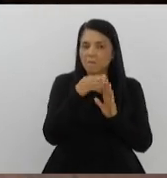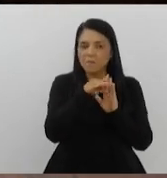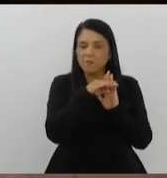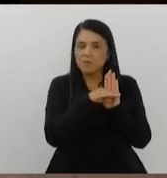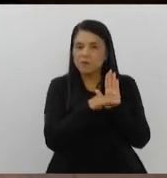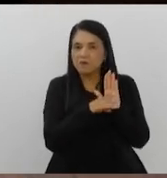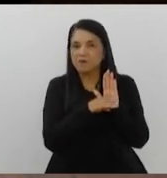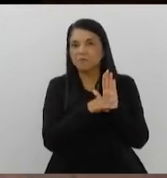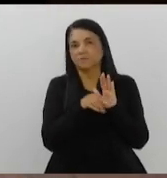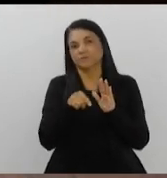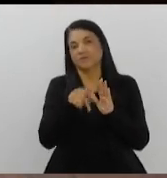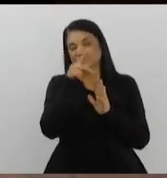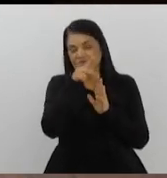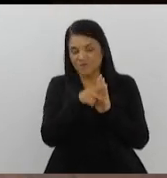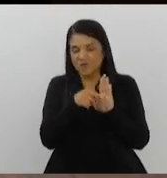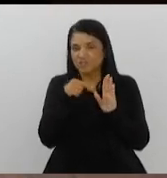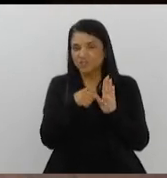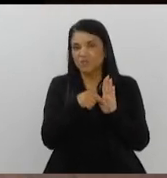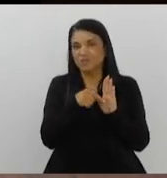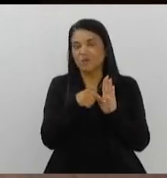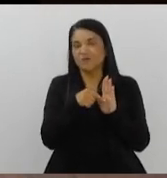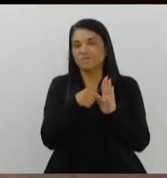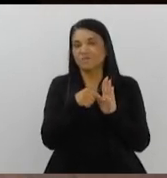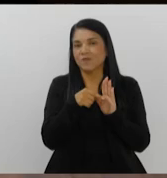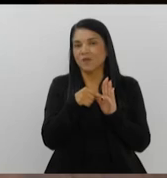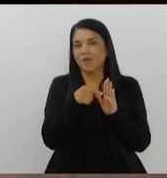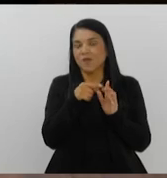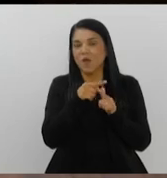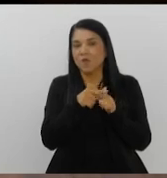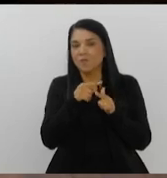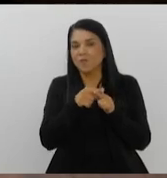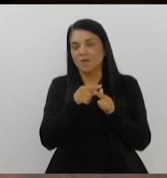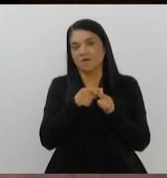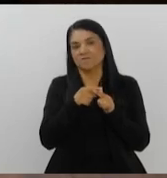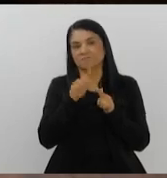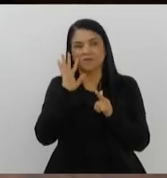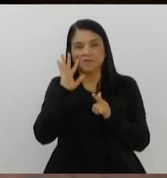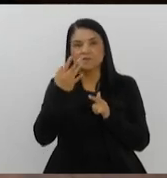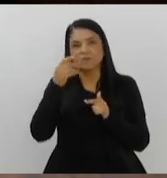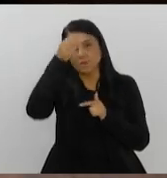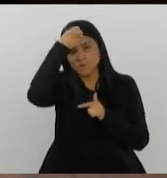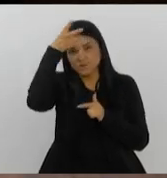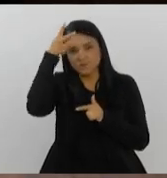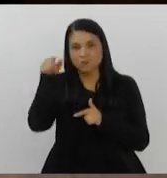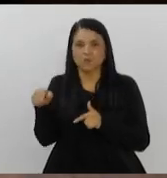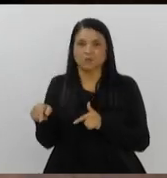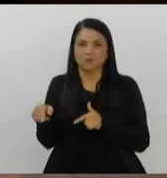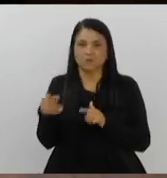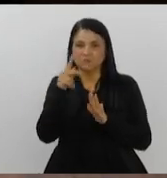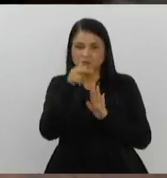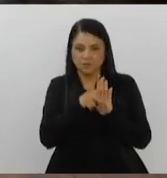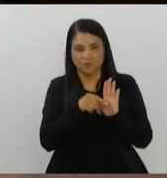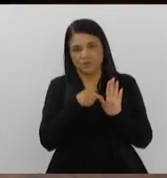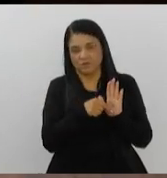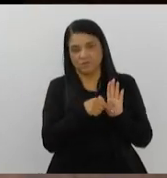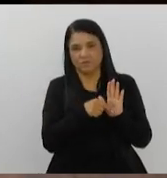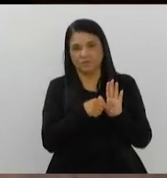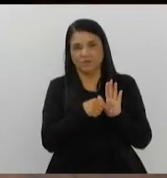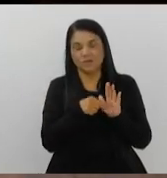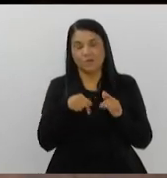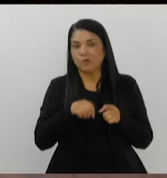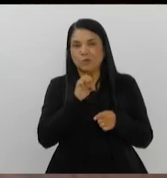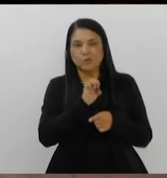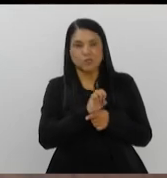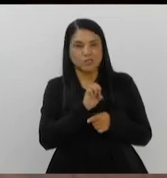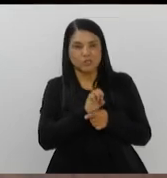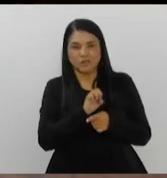esse projeto, basicamente, é uma questão municipal. Então, só para ficar aqui, que não cabe ao